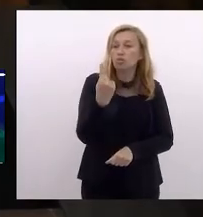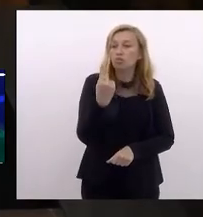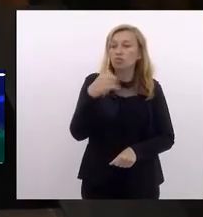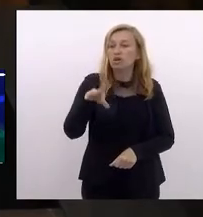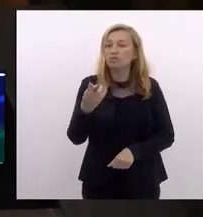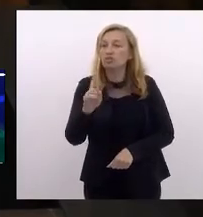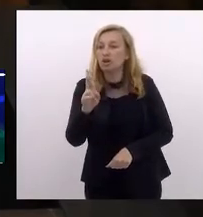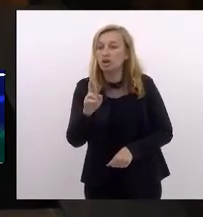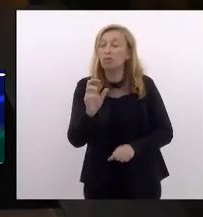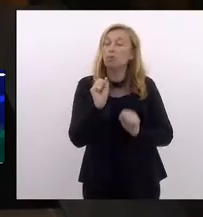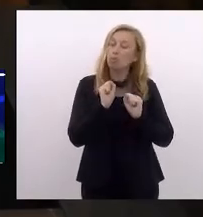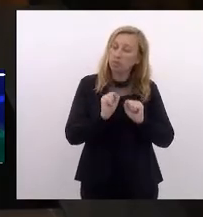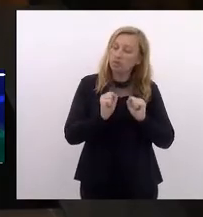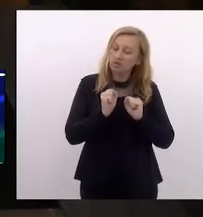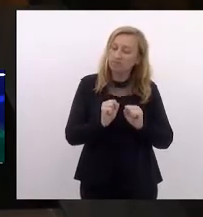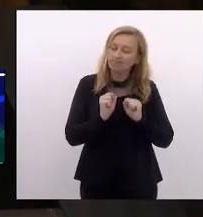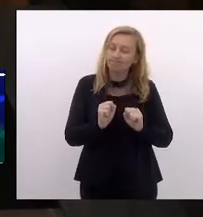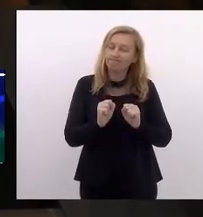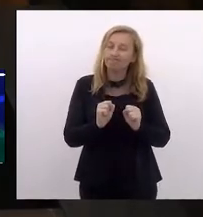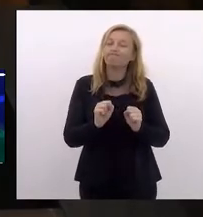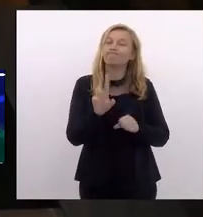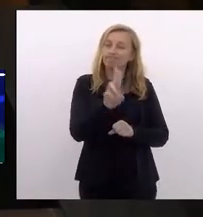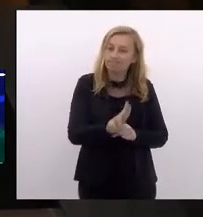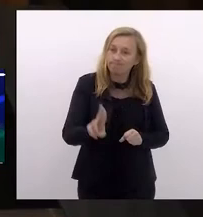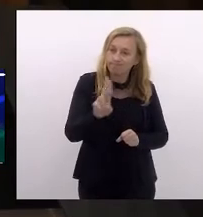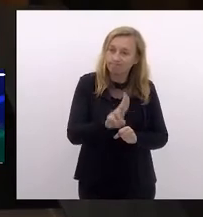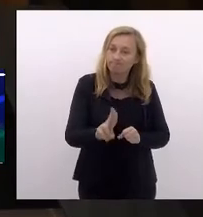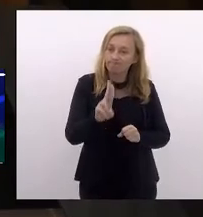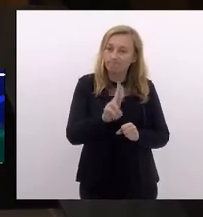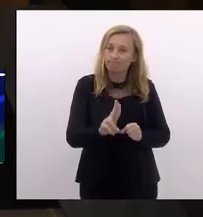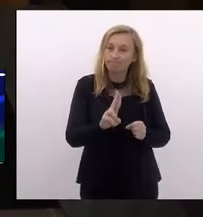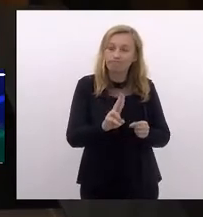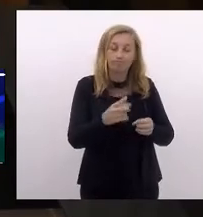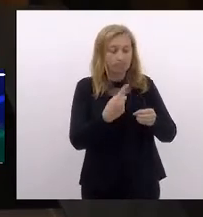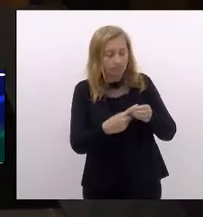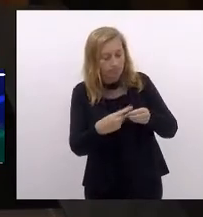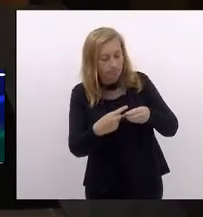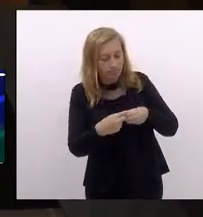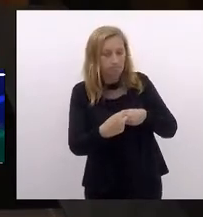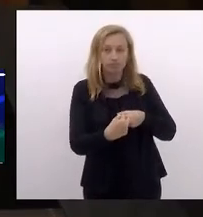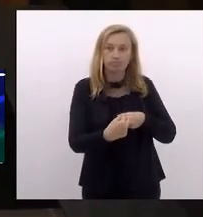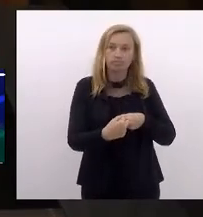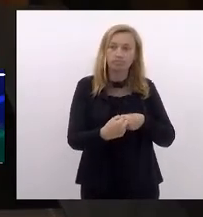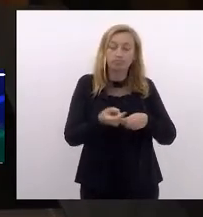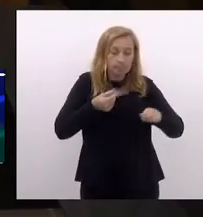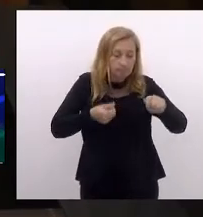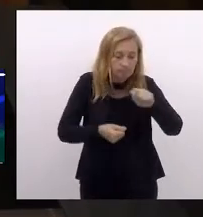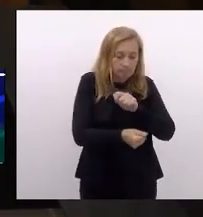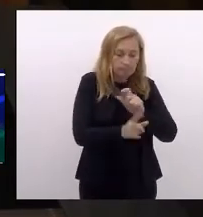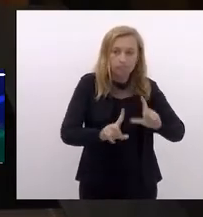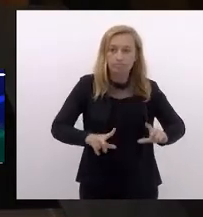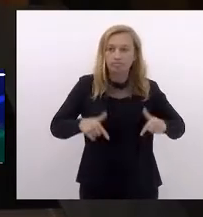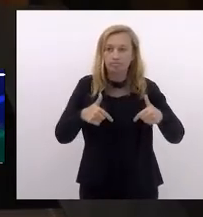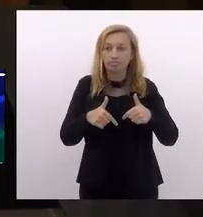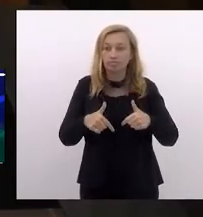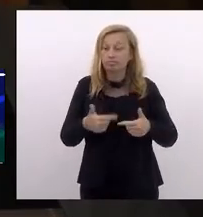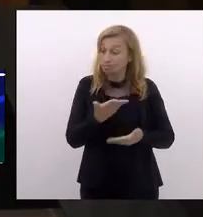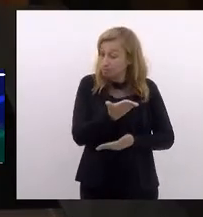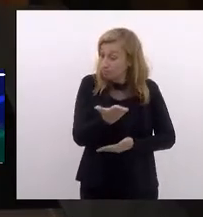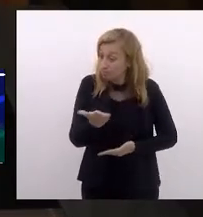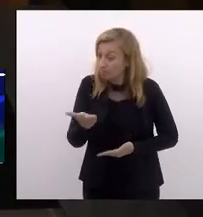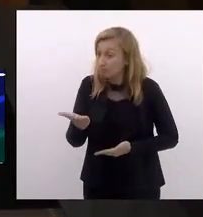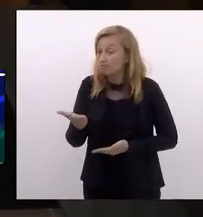reais que poderia ter sido utilizado para que os municípios financiassem ações como